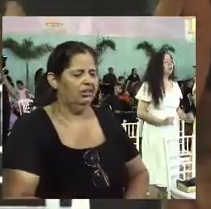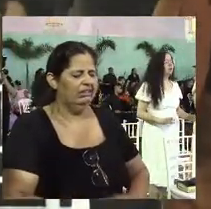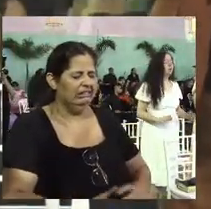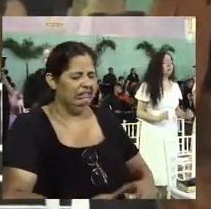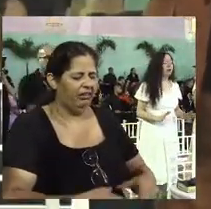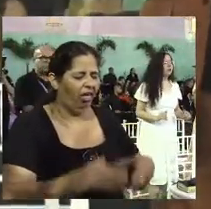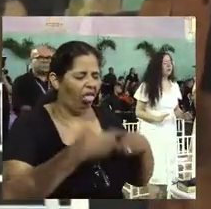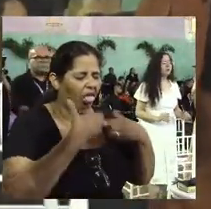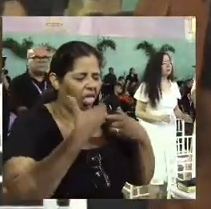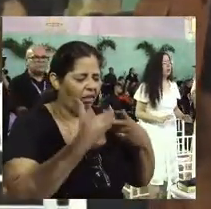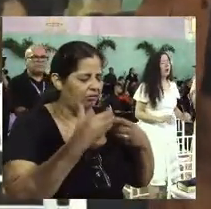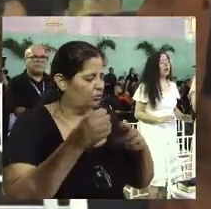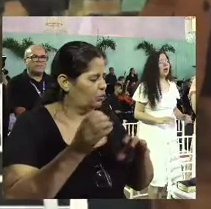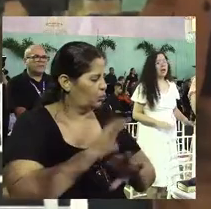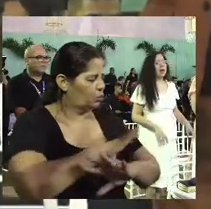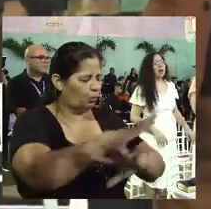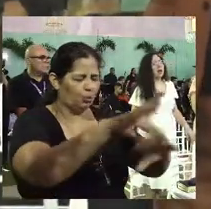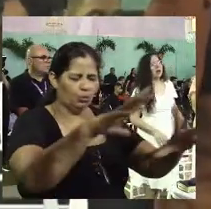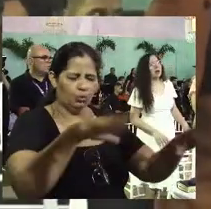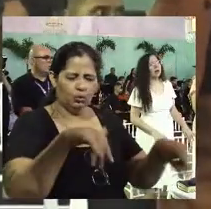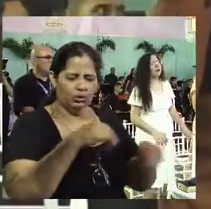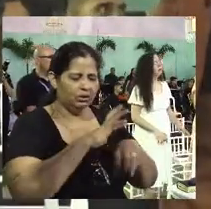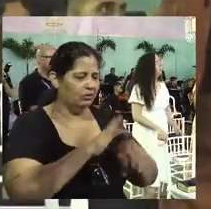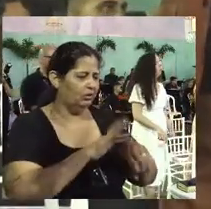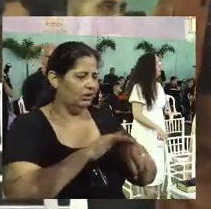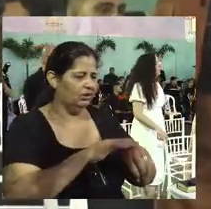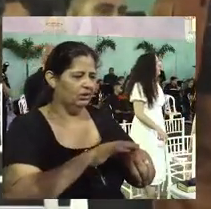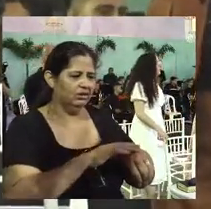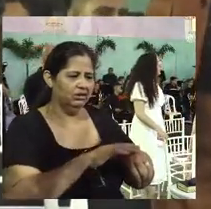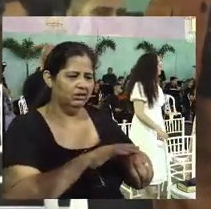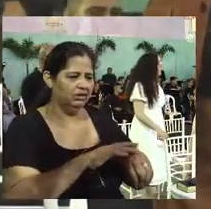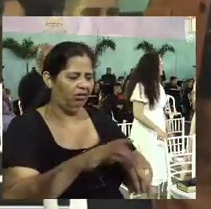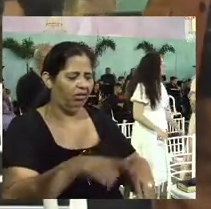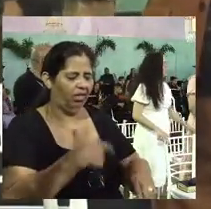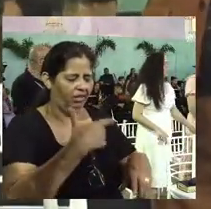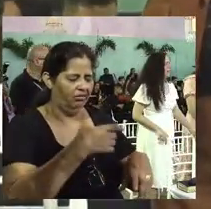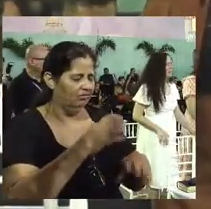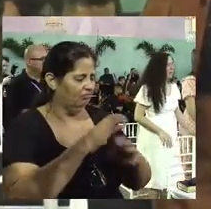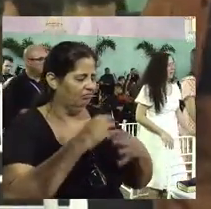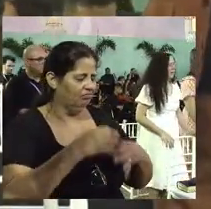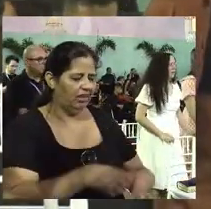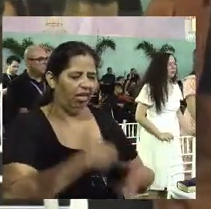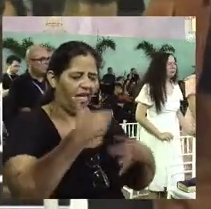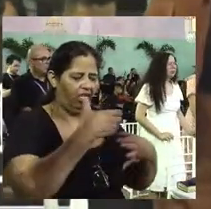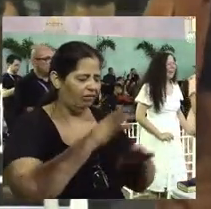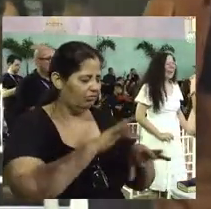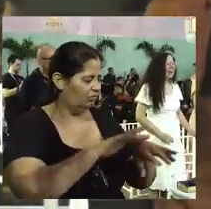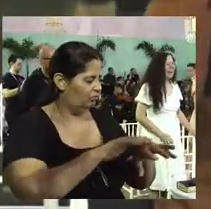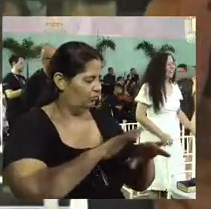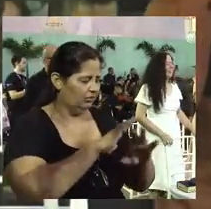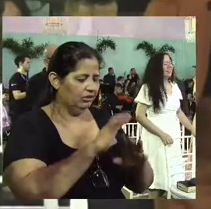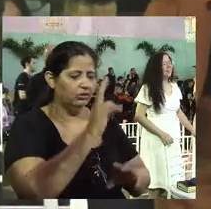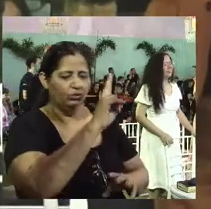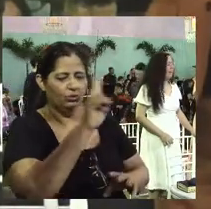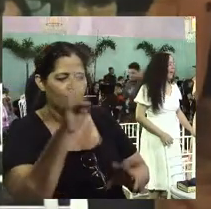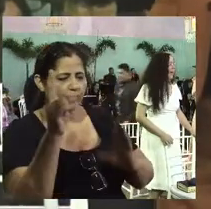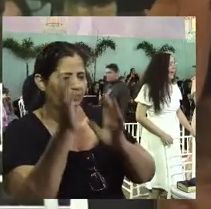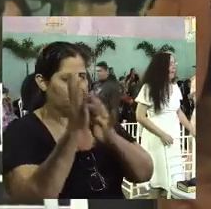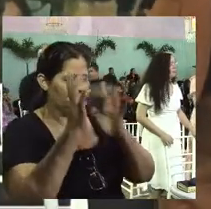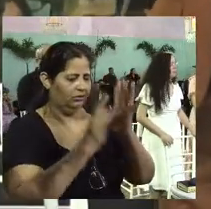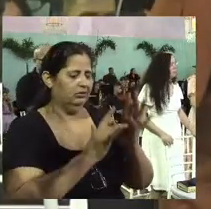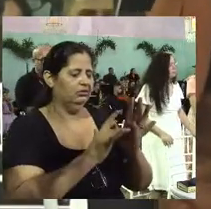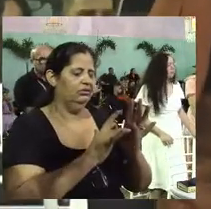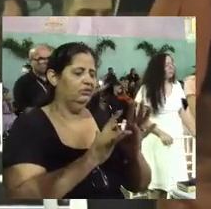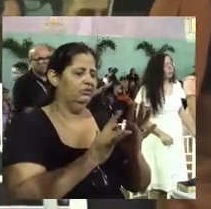agora toda enfermidade todas as doenças sai do estômago agora em nome de Jesus